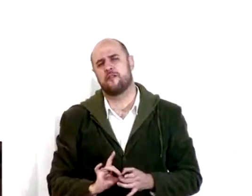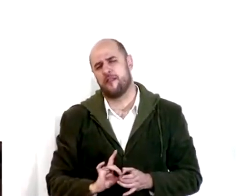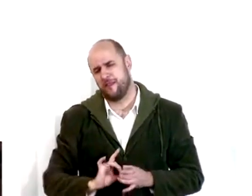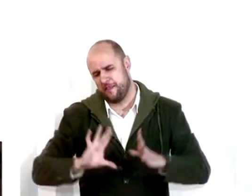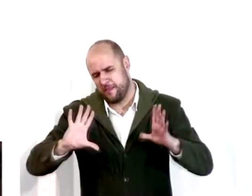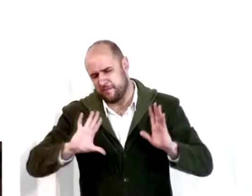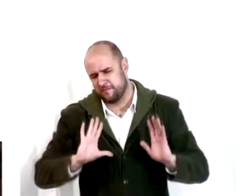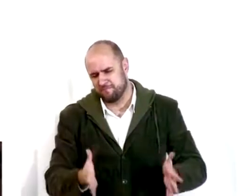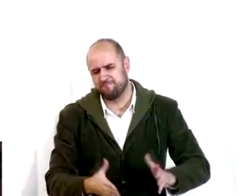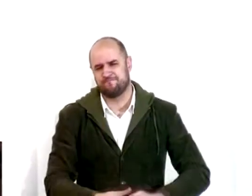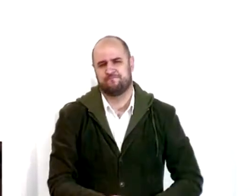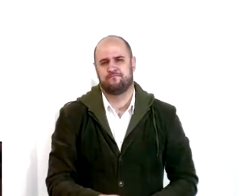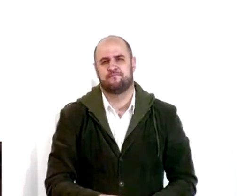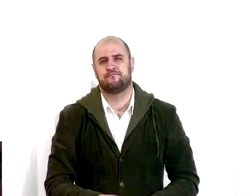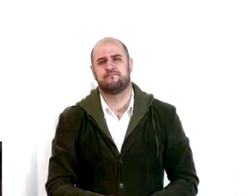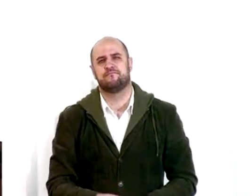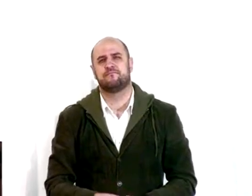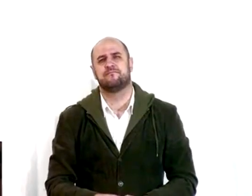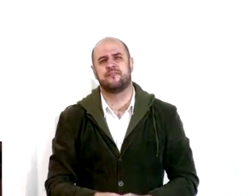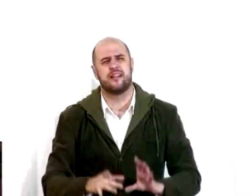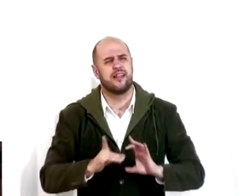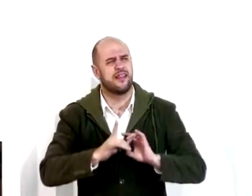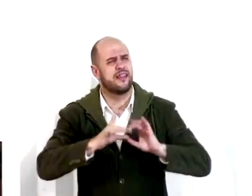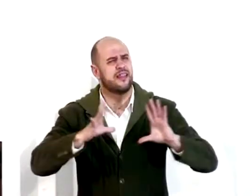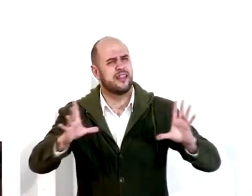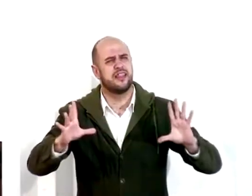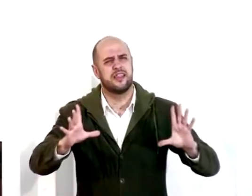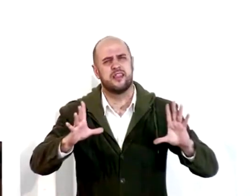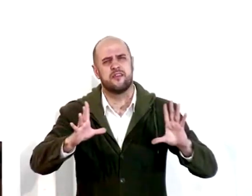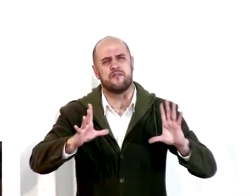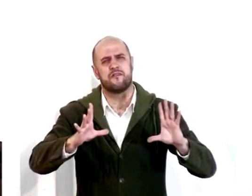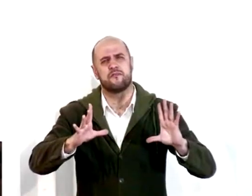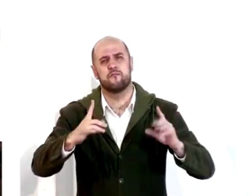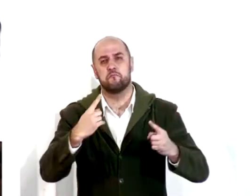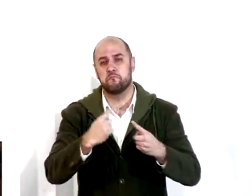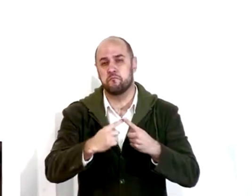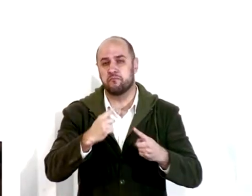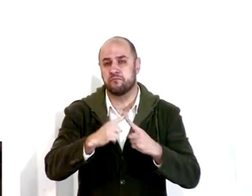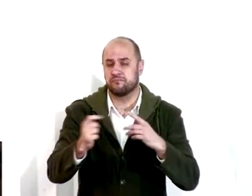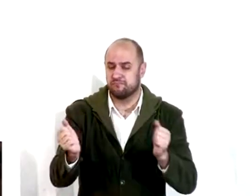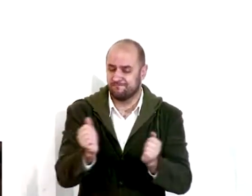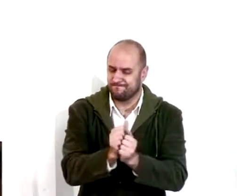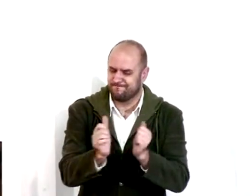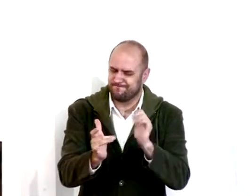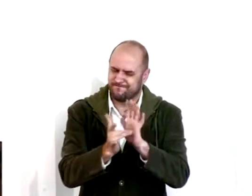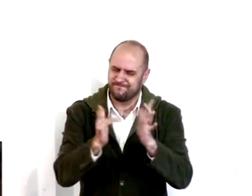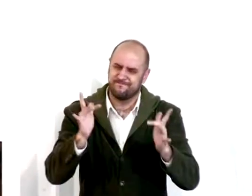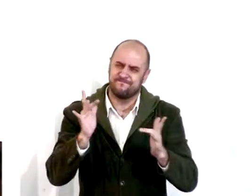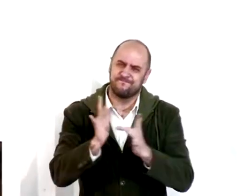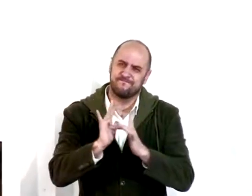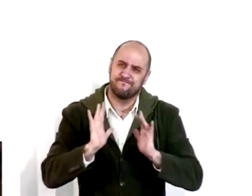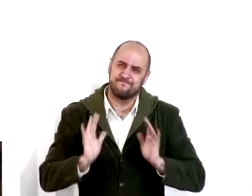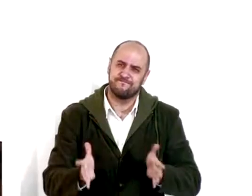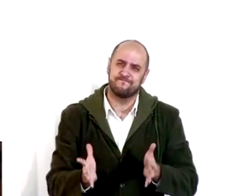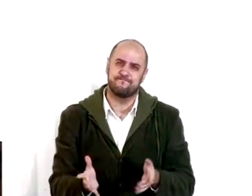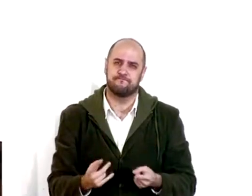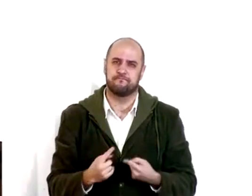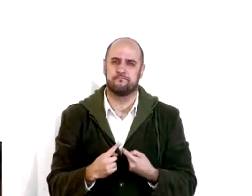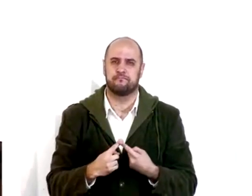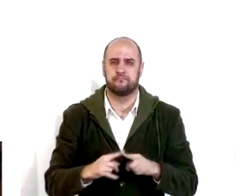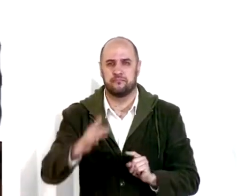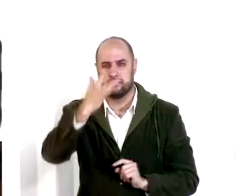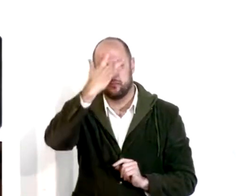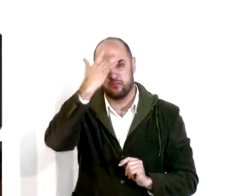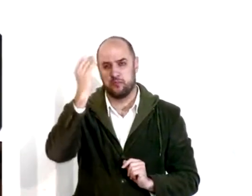livres deste grande tribunal, porque estão em Cristo Jesus. Mas aqueles que rejeitaram